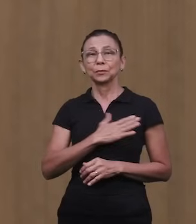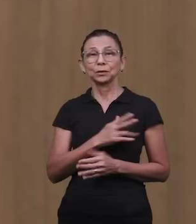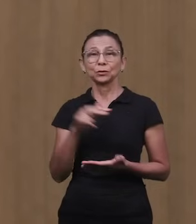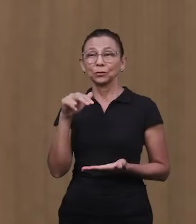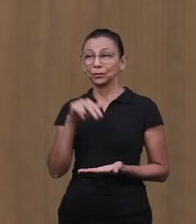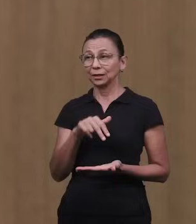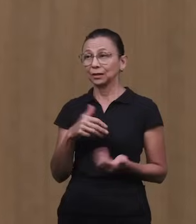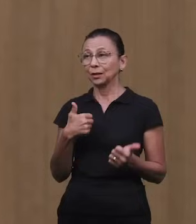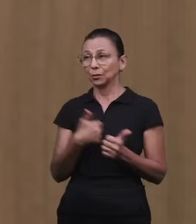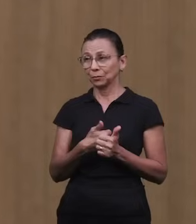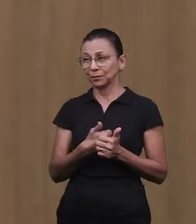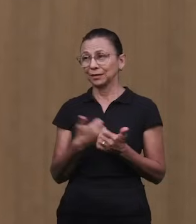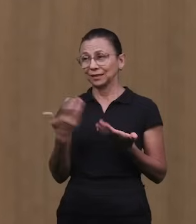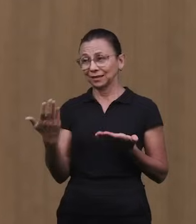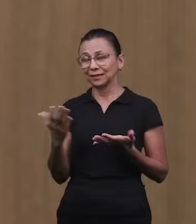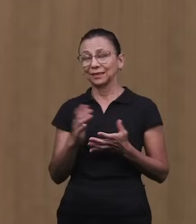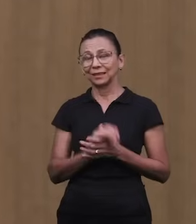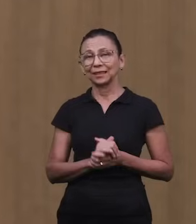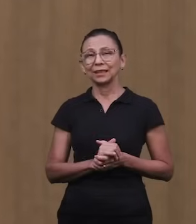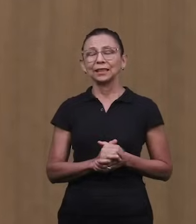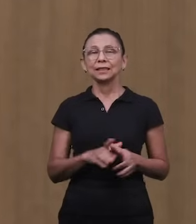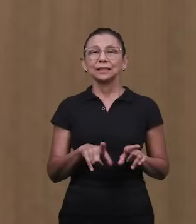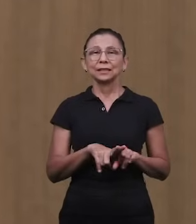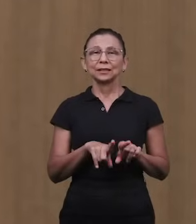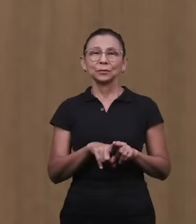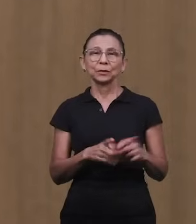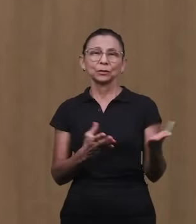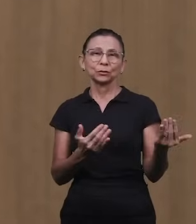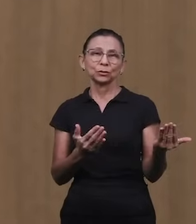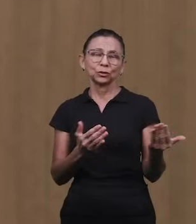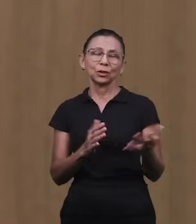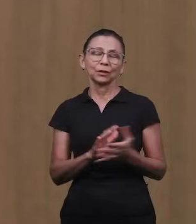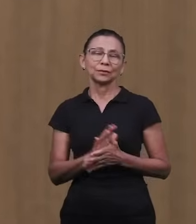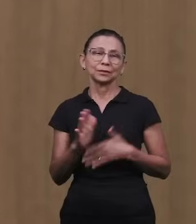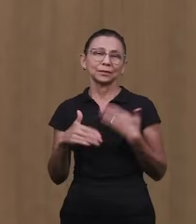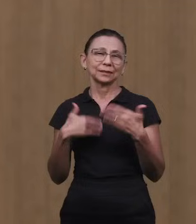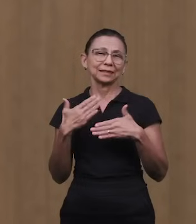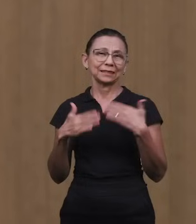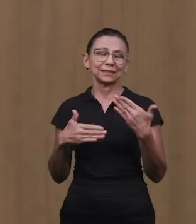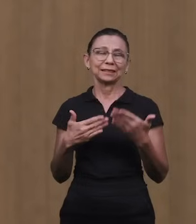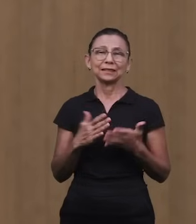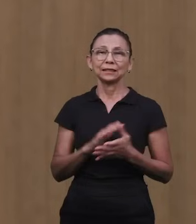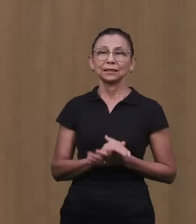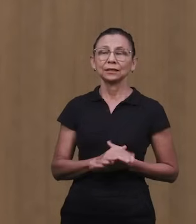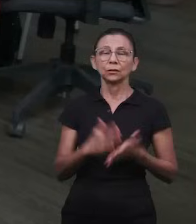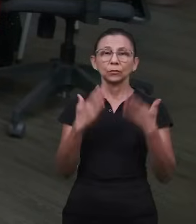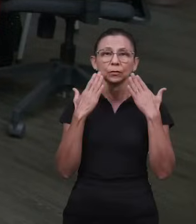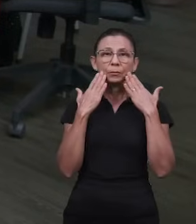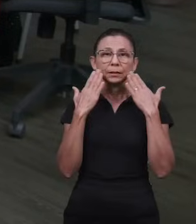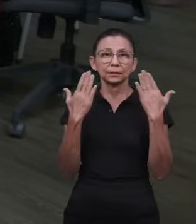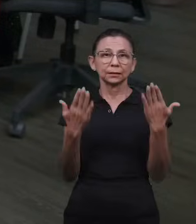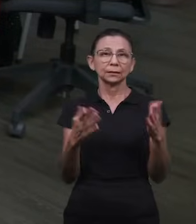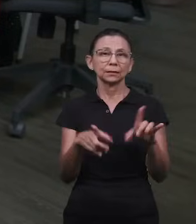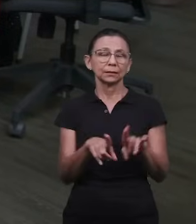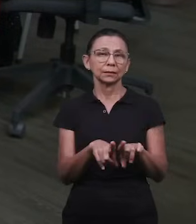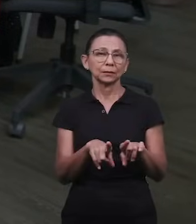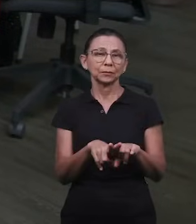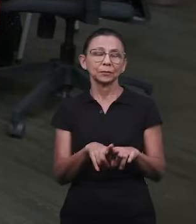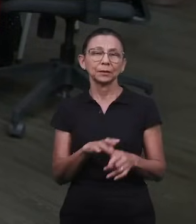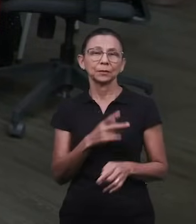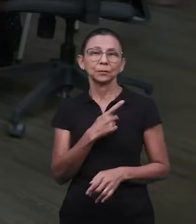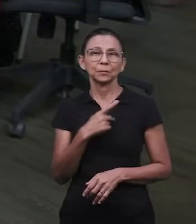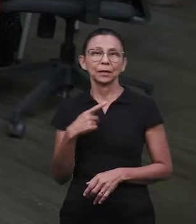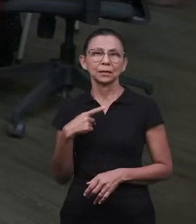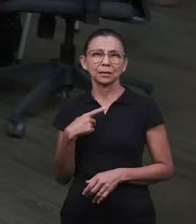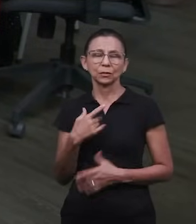estar aqui com o senhor, né? E com todos esses jovens e sempre com o pastor convidado. É uma alegria muito grande. Bom, e agora a gente vai apresentar o jovem